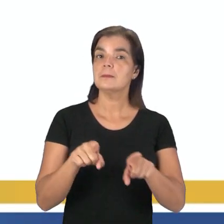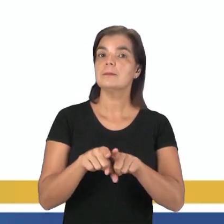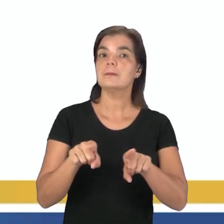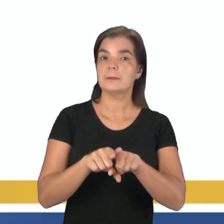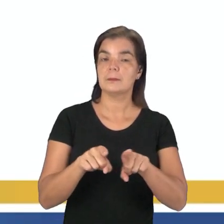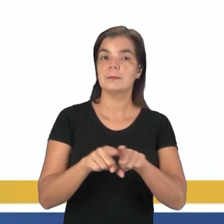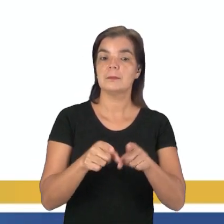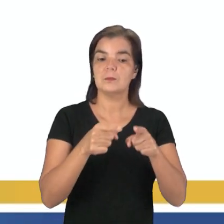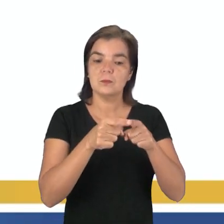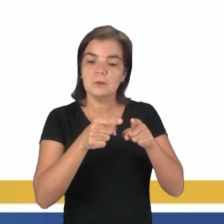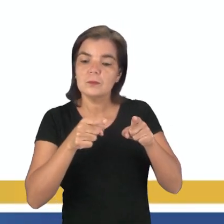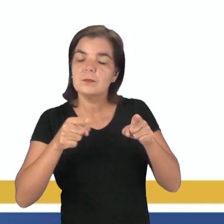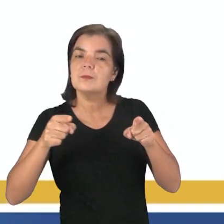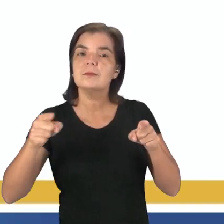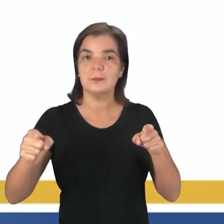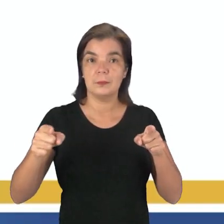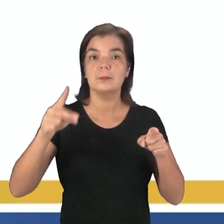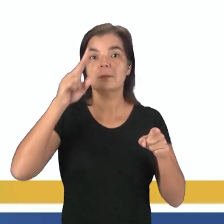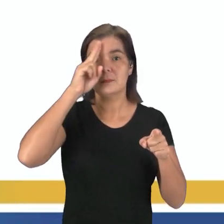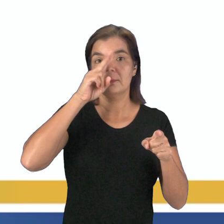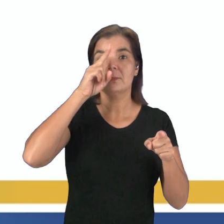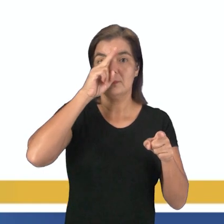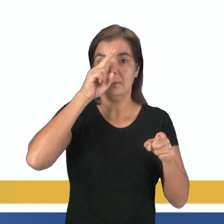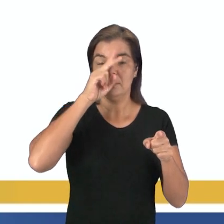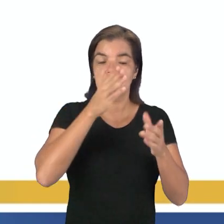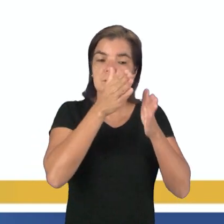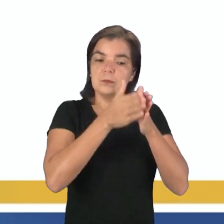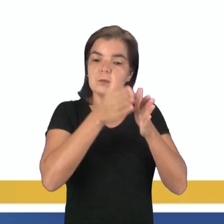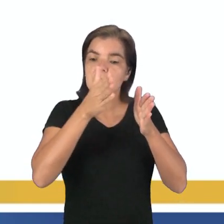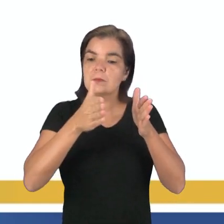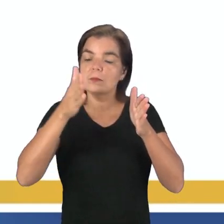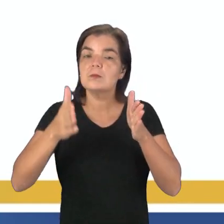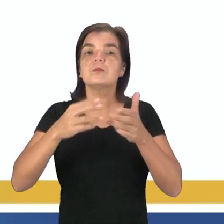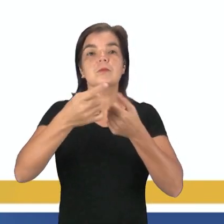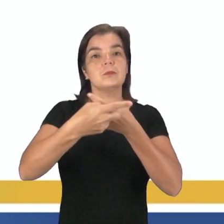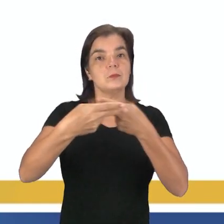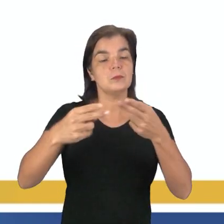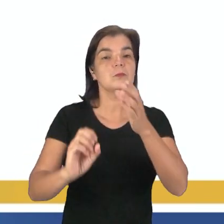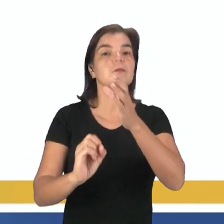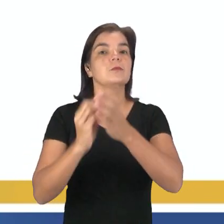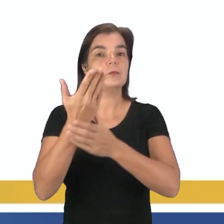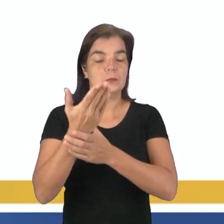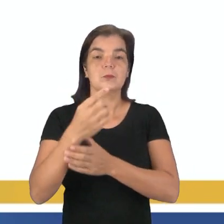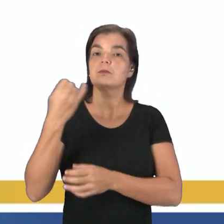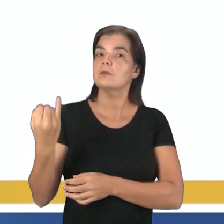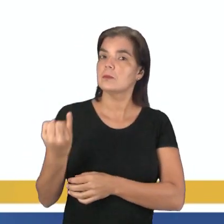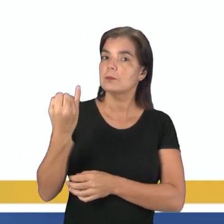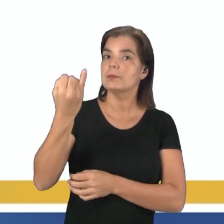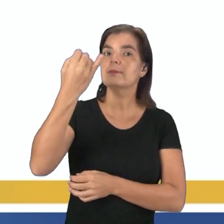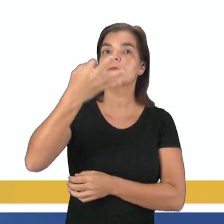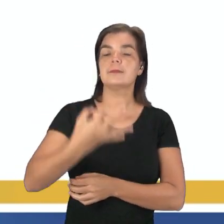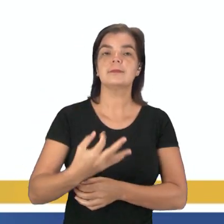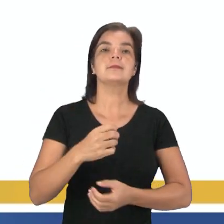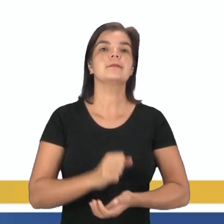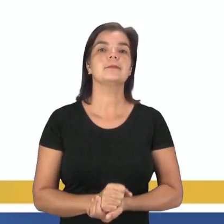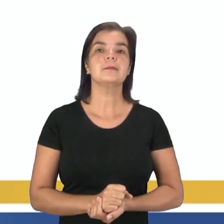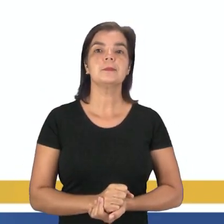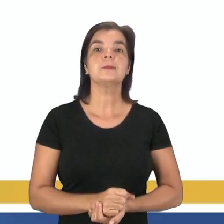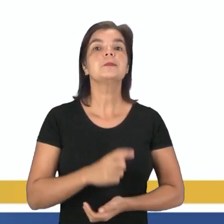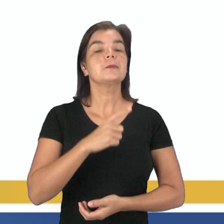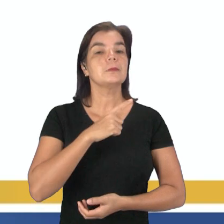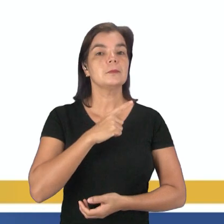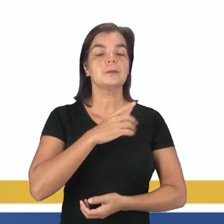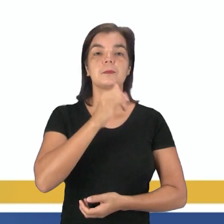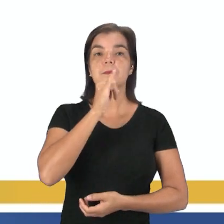tempo histórico, que é esse tempo que geralmente é marcado por fatos ou acontecimentos históricos importantes, certo? E aí